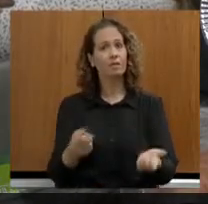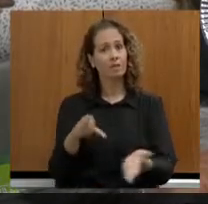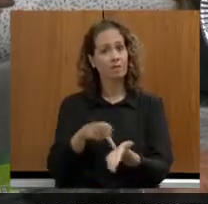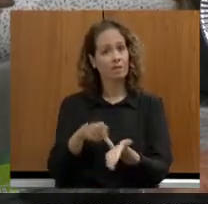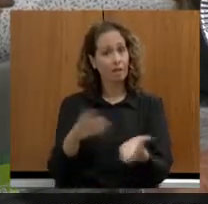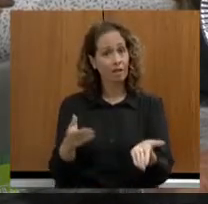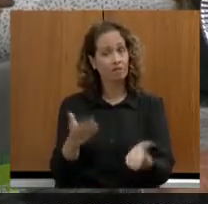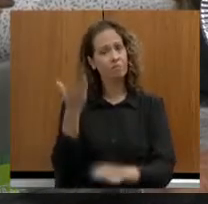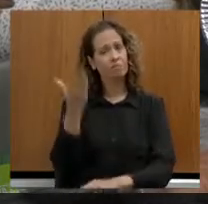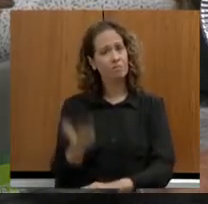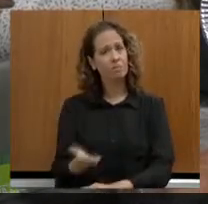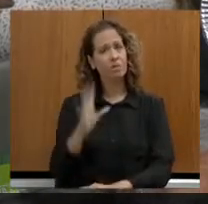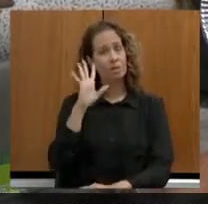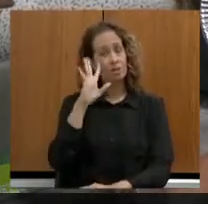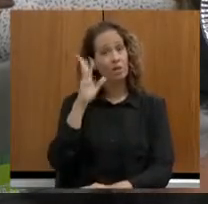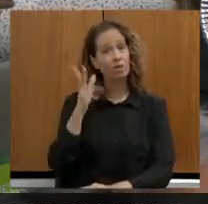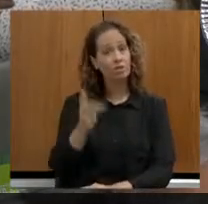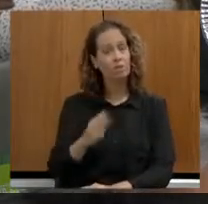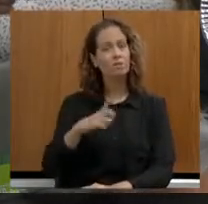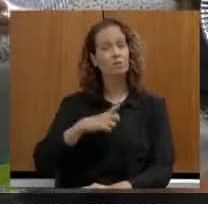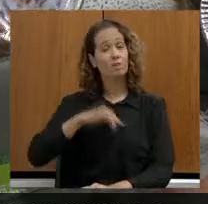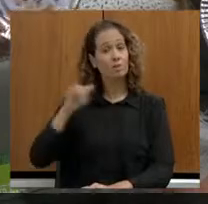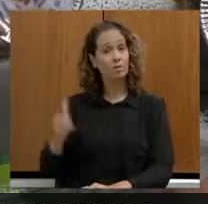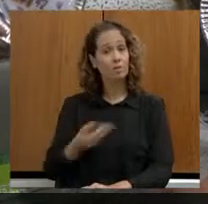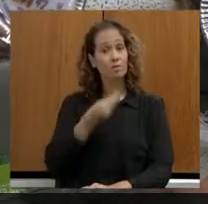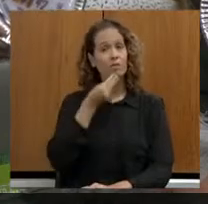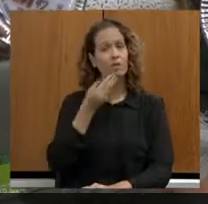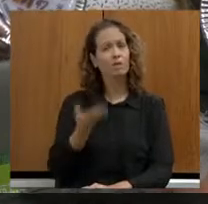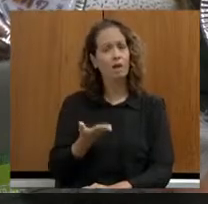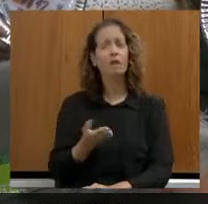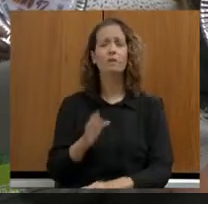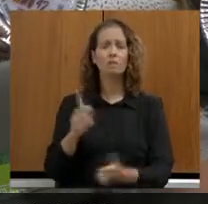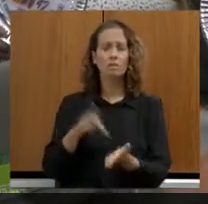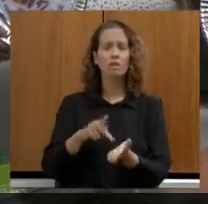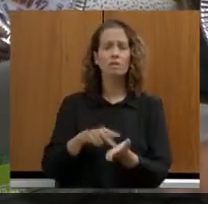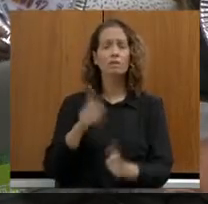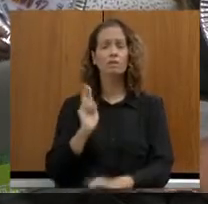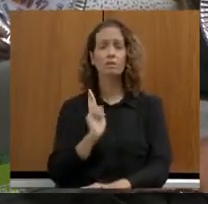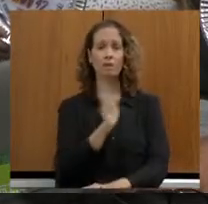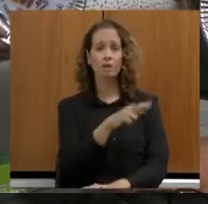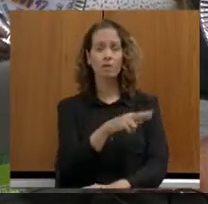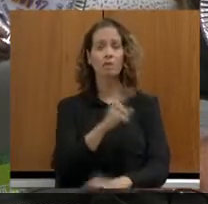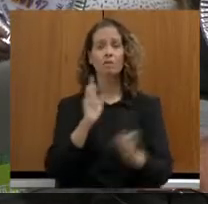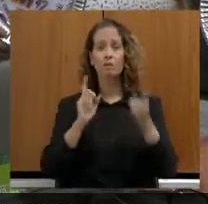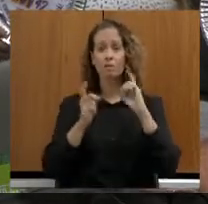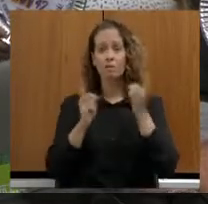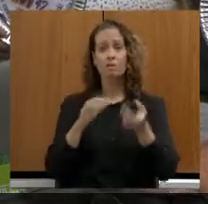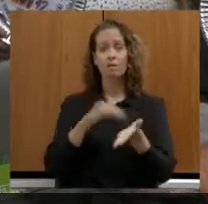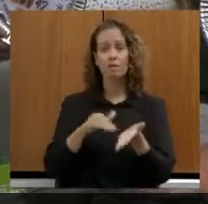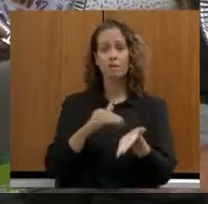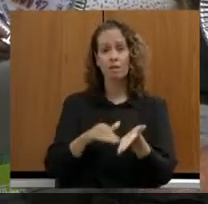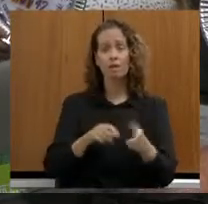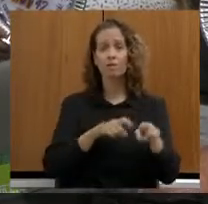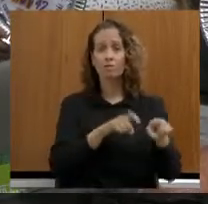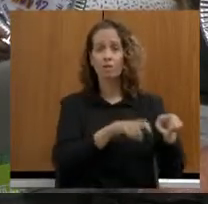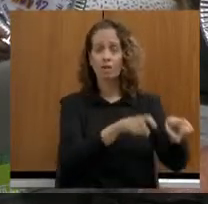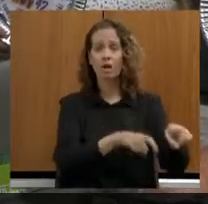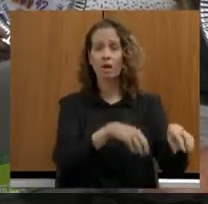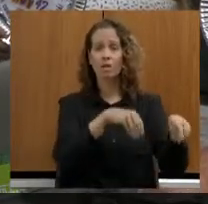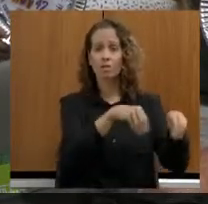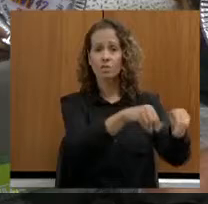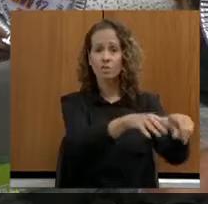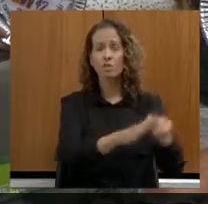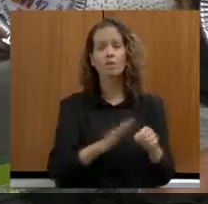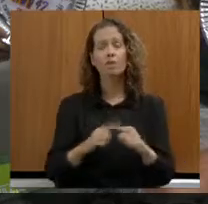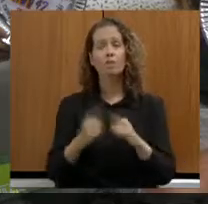vossa excelência' achou que teria oportunidade como teria mesmo de réplica na reunião com secretário de agricultura o presidente por